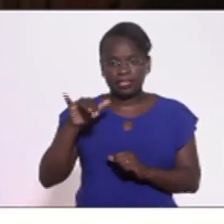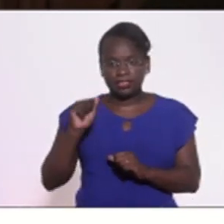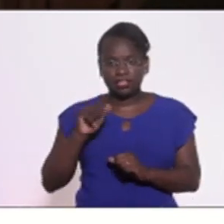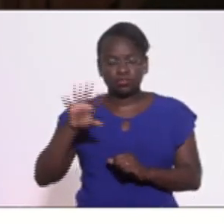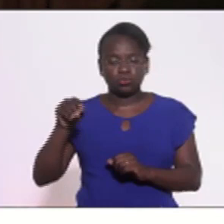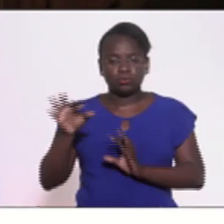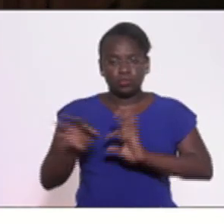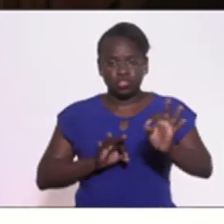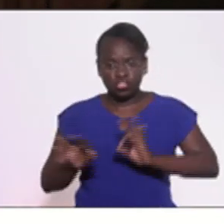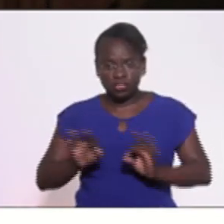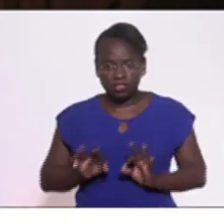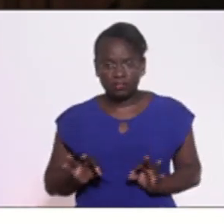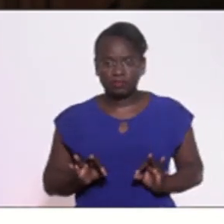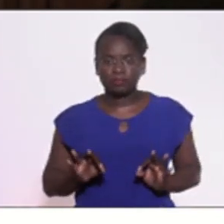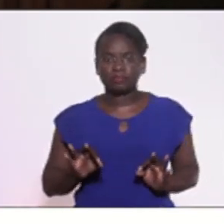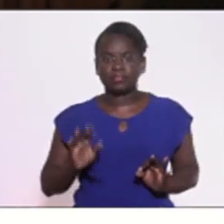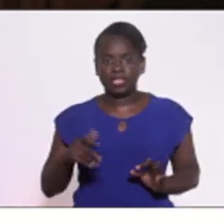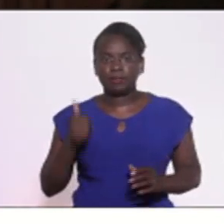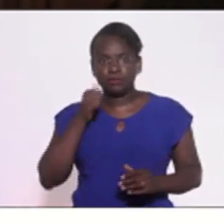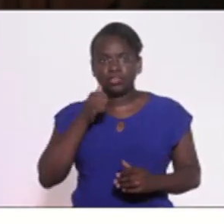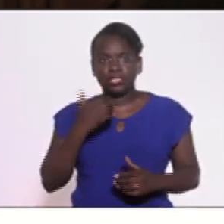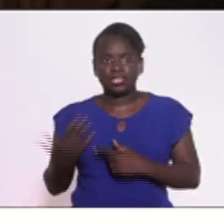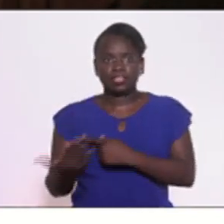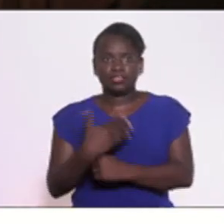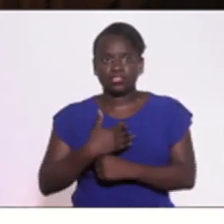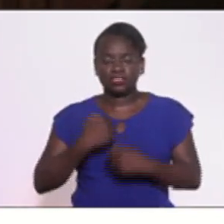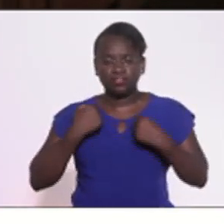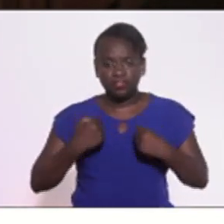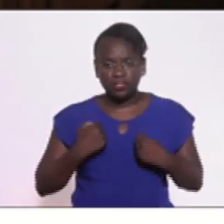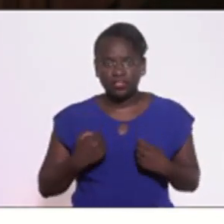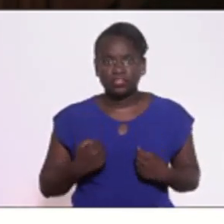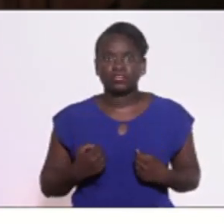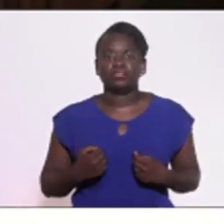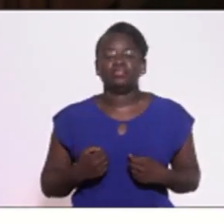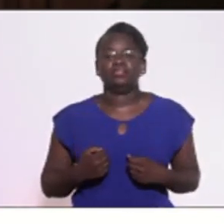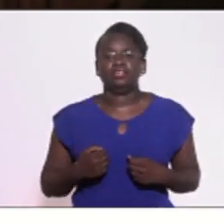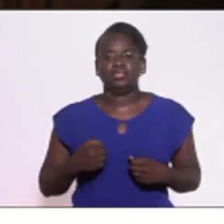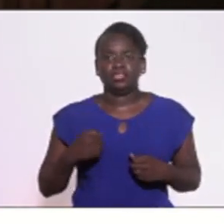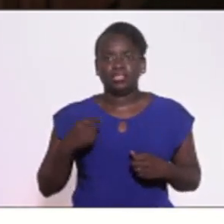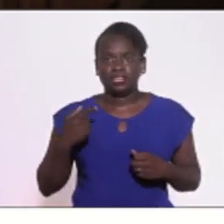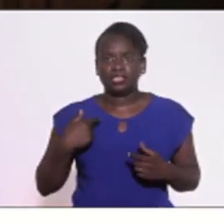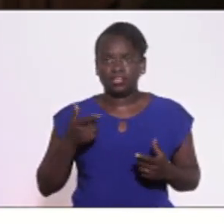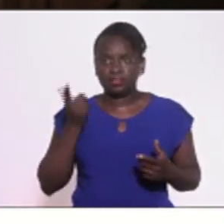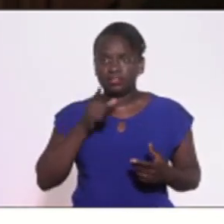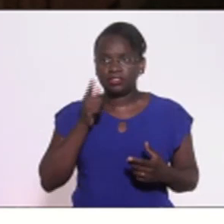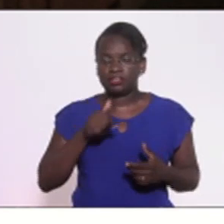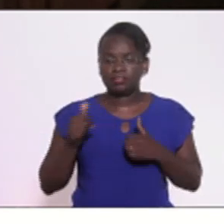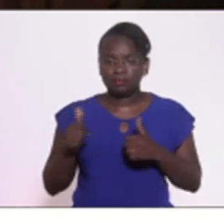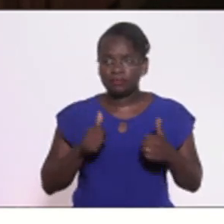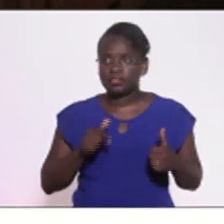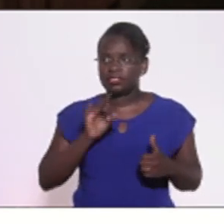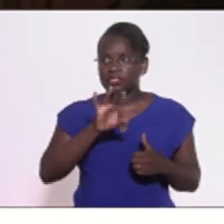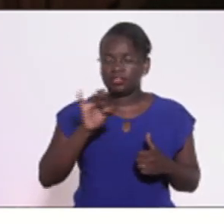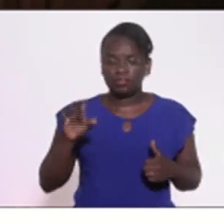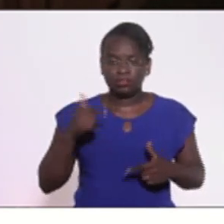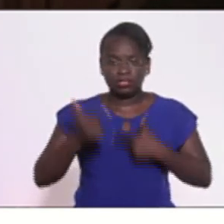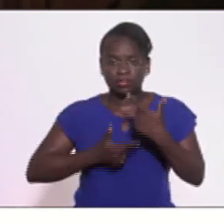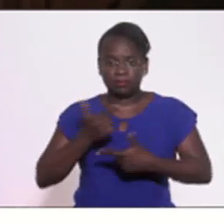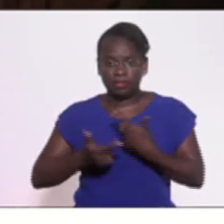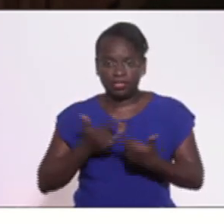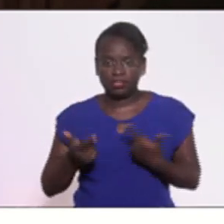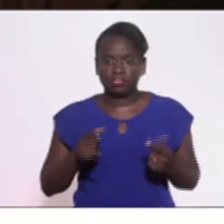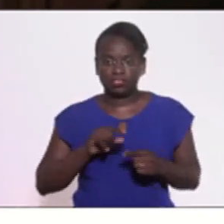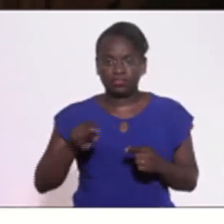projetos, e é um braço forte na consecução de cada um desses trabalhos que a